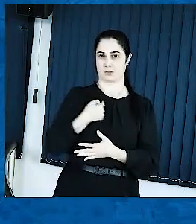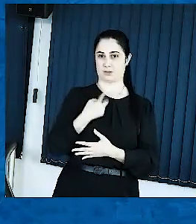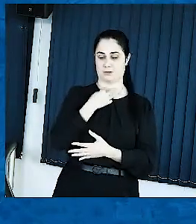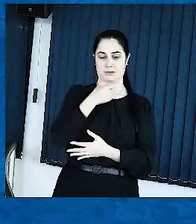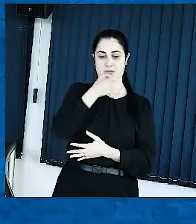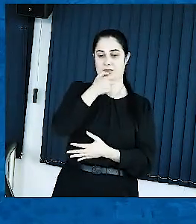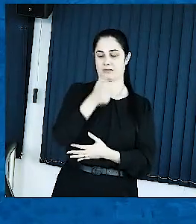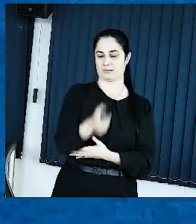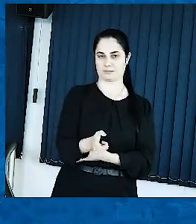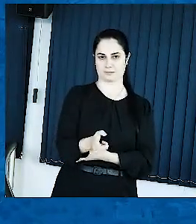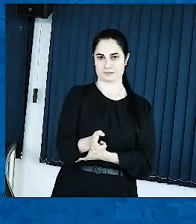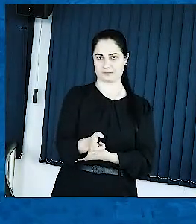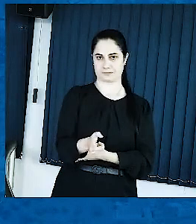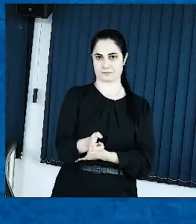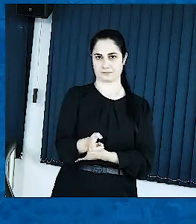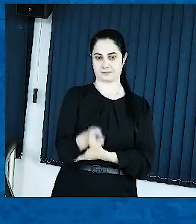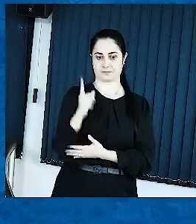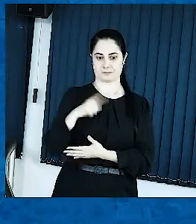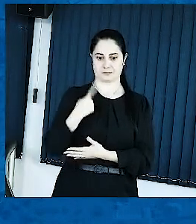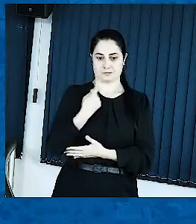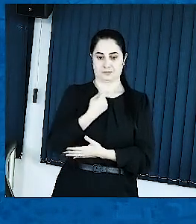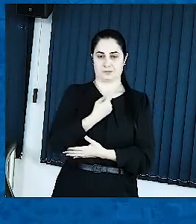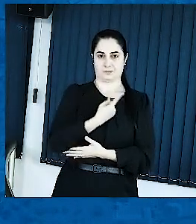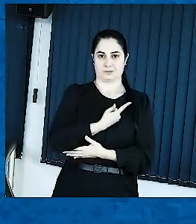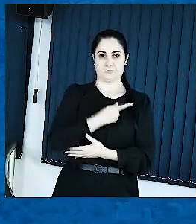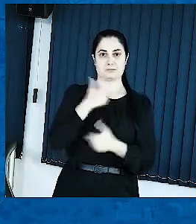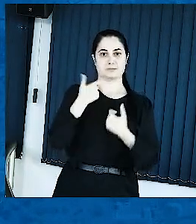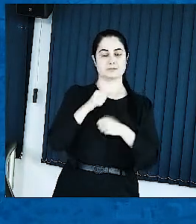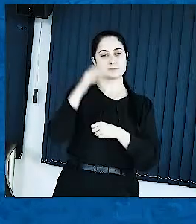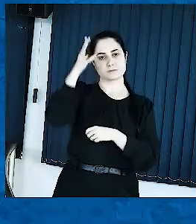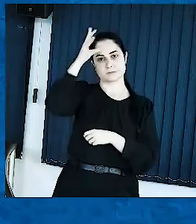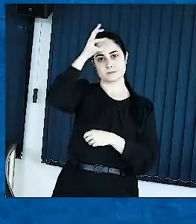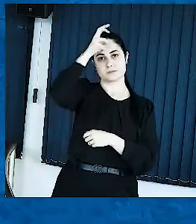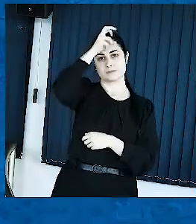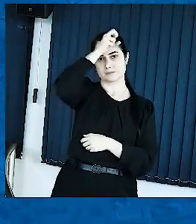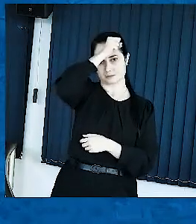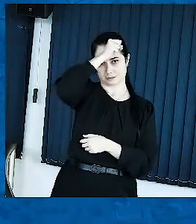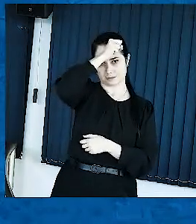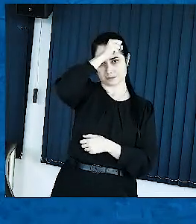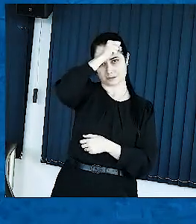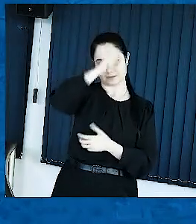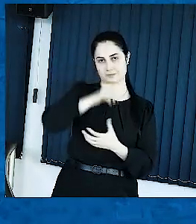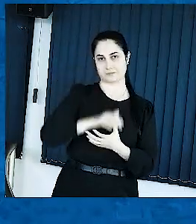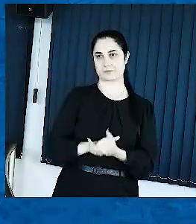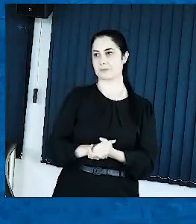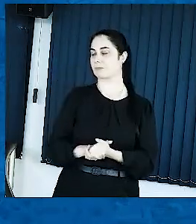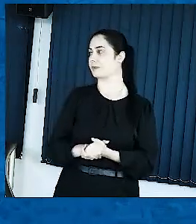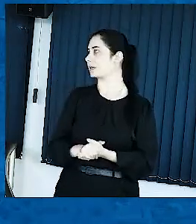julgar. A gente tem que compreender.